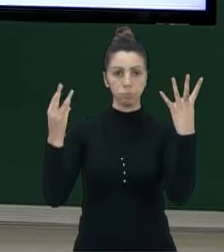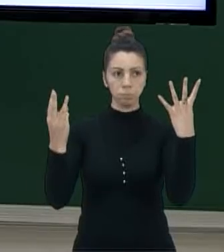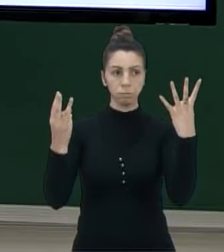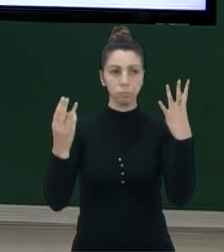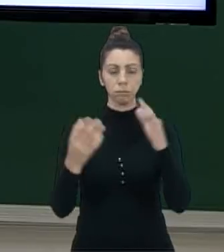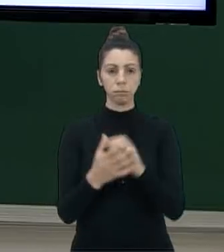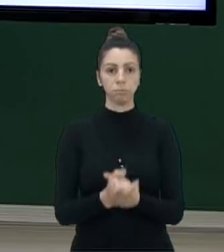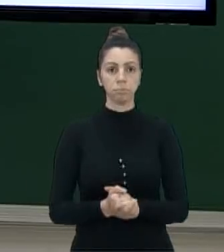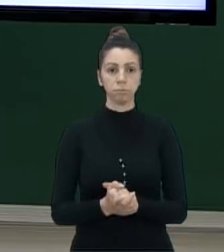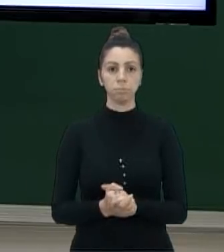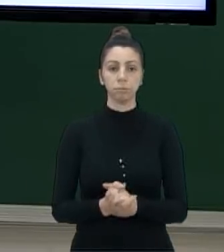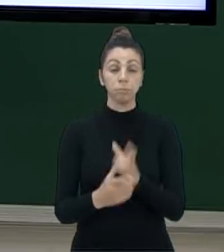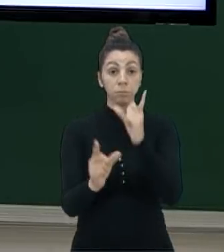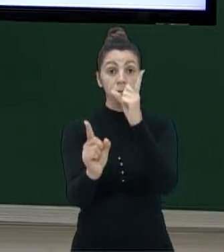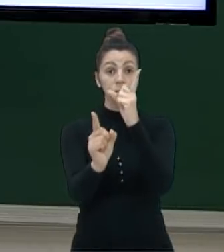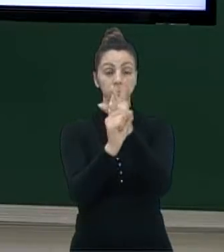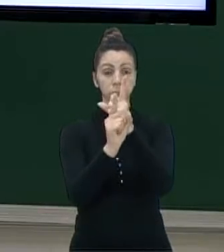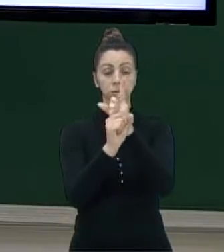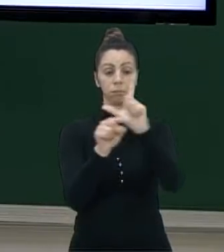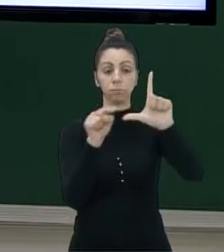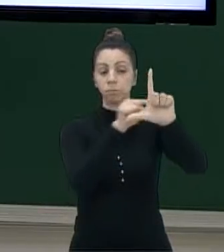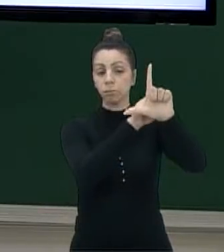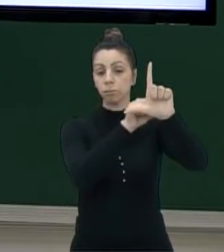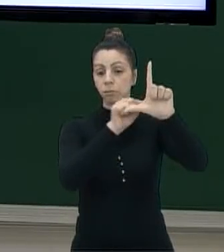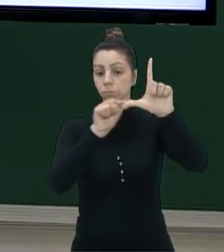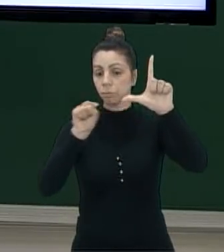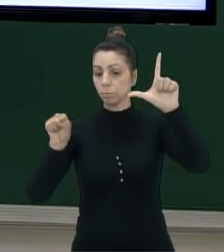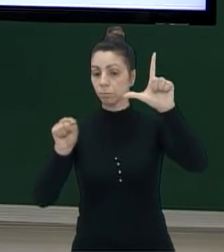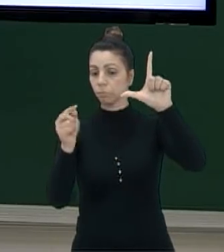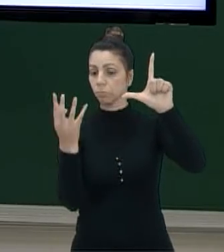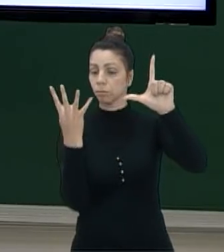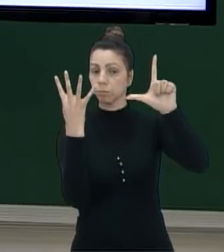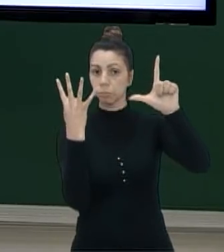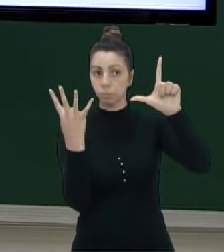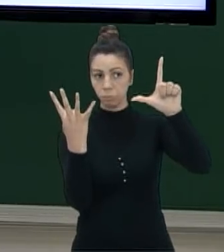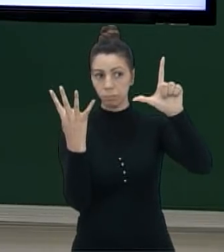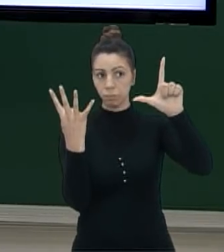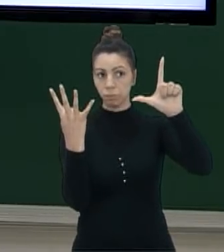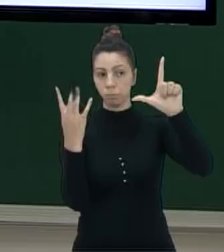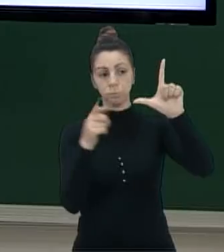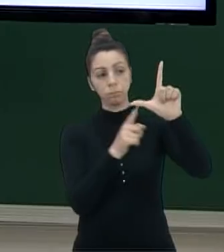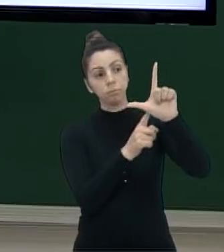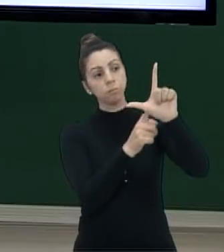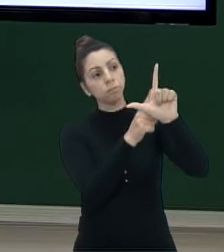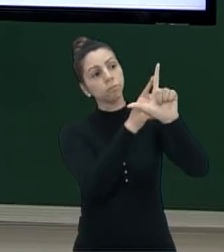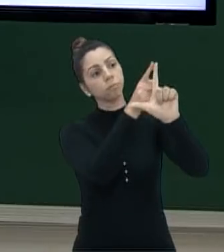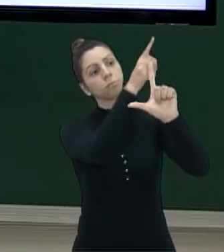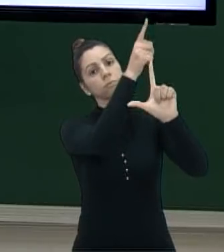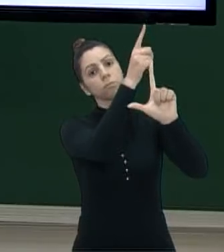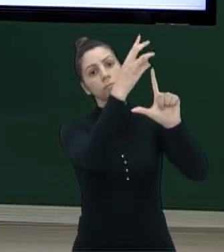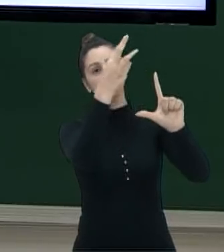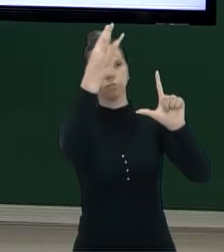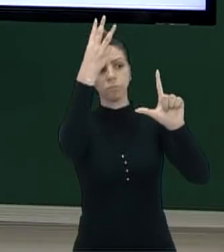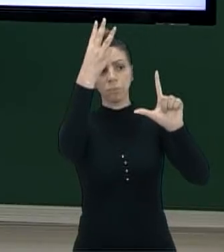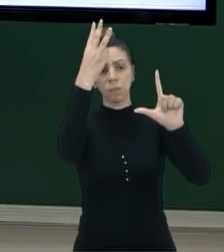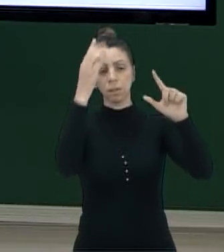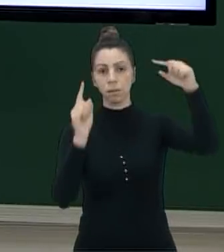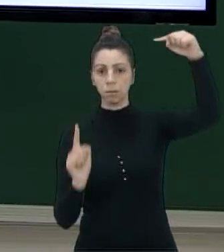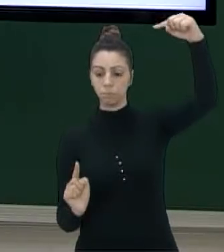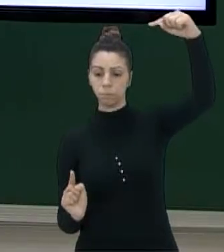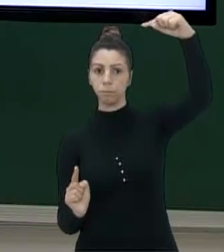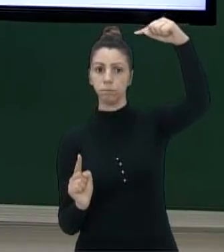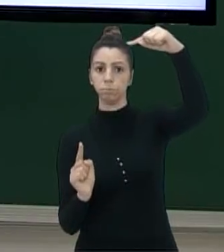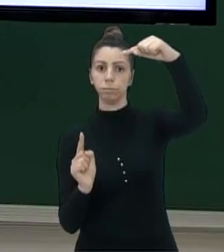Então, localize aqui no eixo X, 4, e localize aqui o 3. Ó, o 4 e